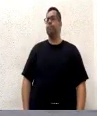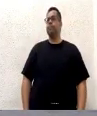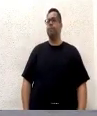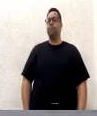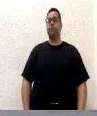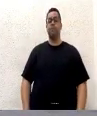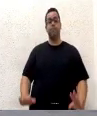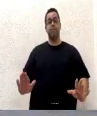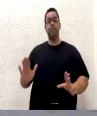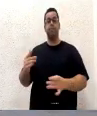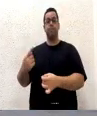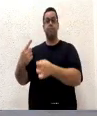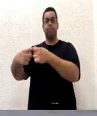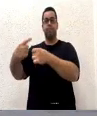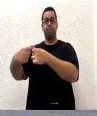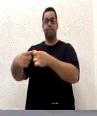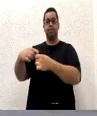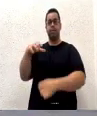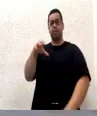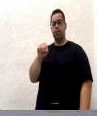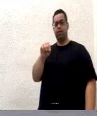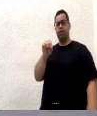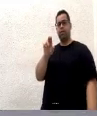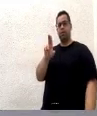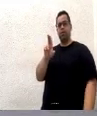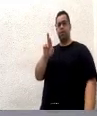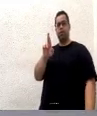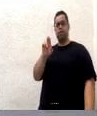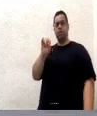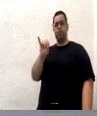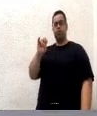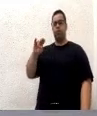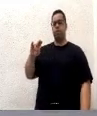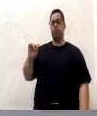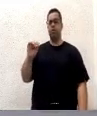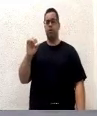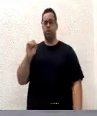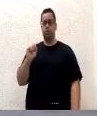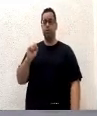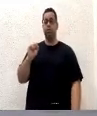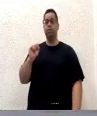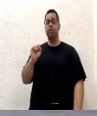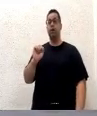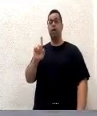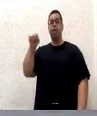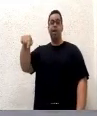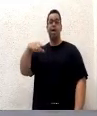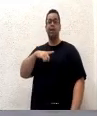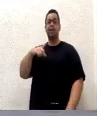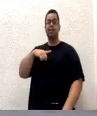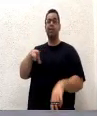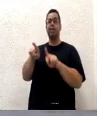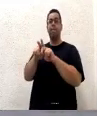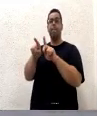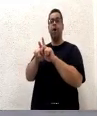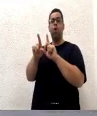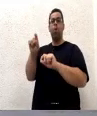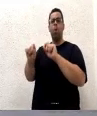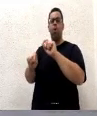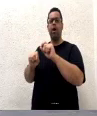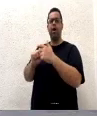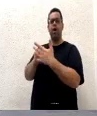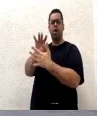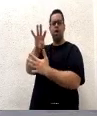Ourinhos, várias dessas rotas, né, são escaneadas, por exemplo, por QR Code, onde as pessoas que fazem essas rotas podem